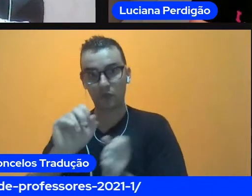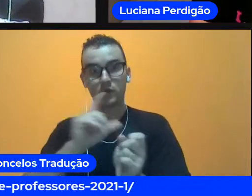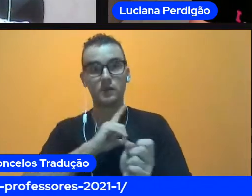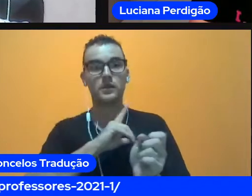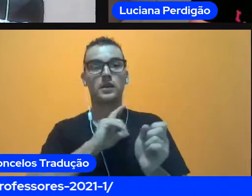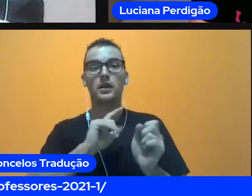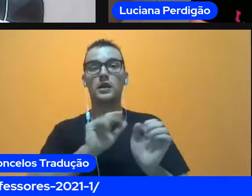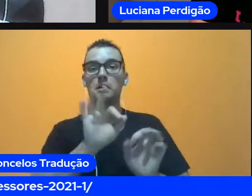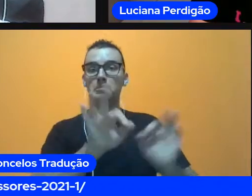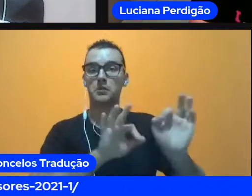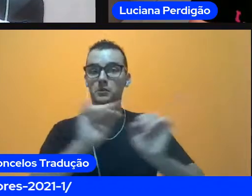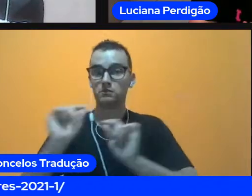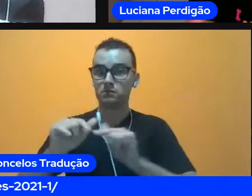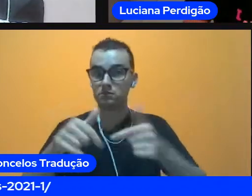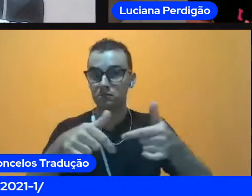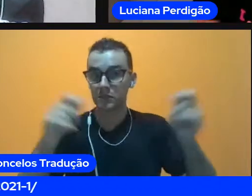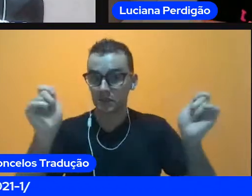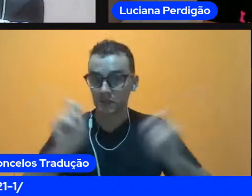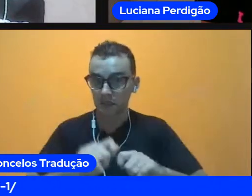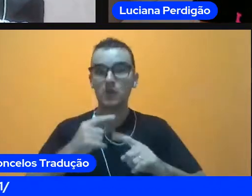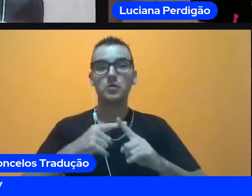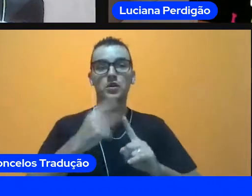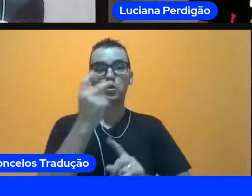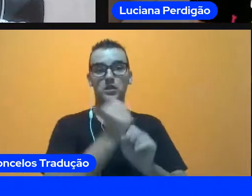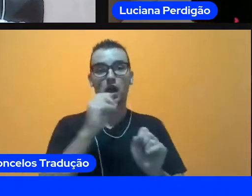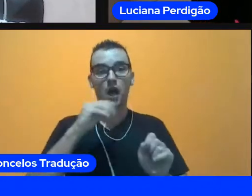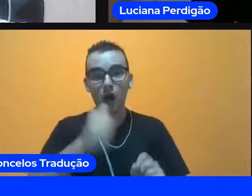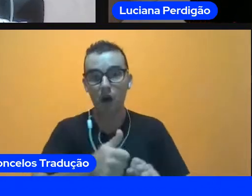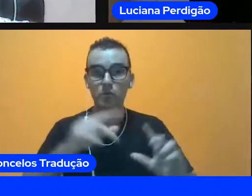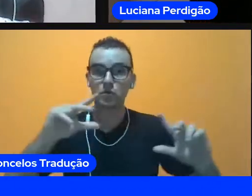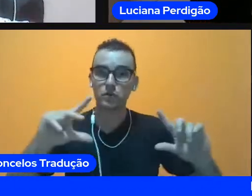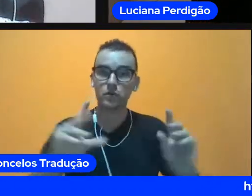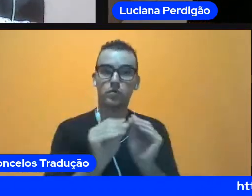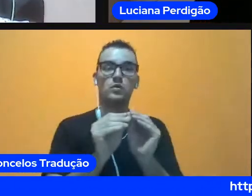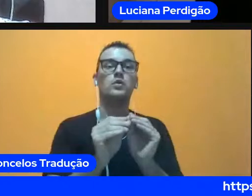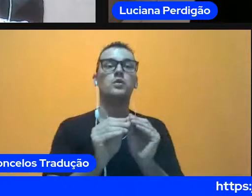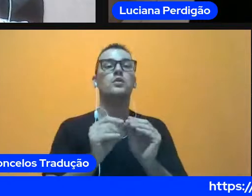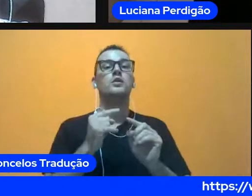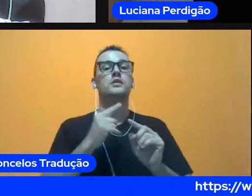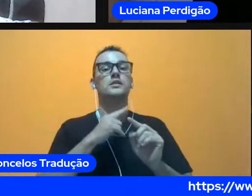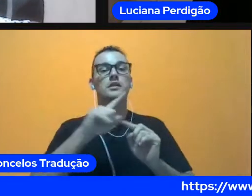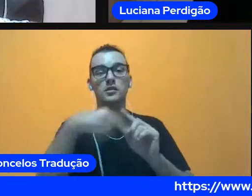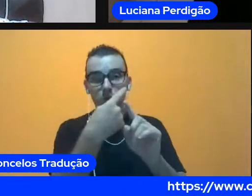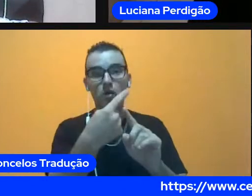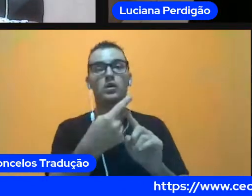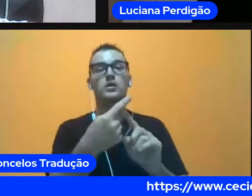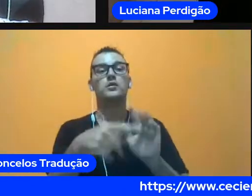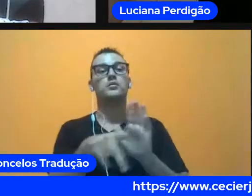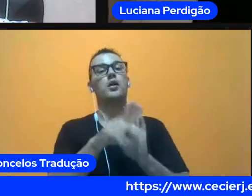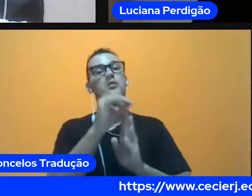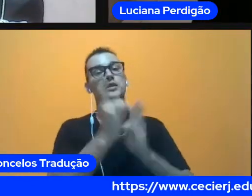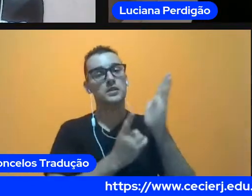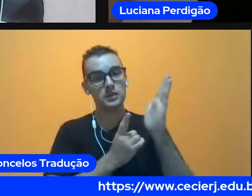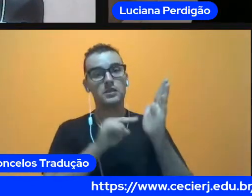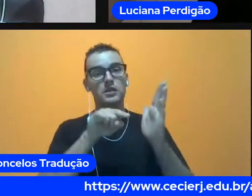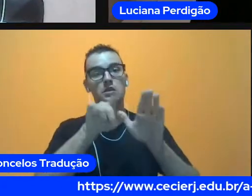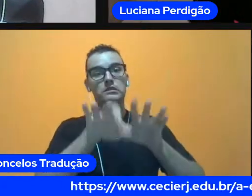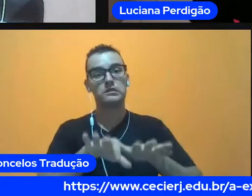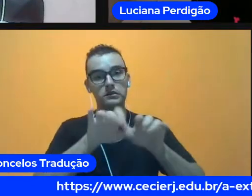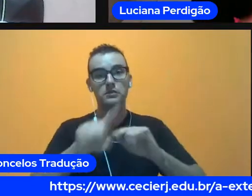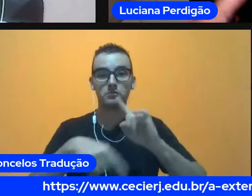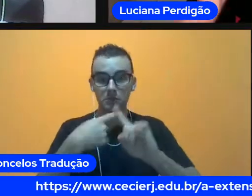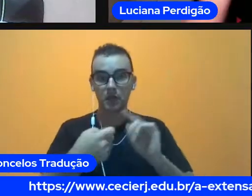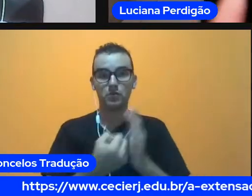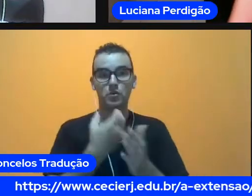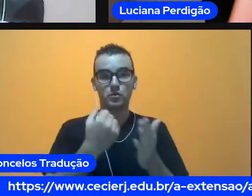ação, é possível, porque 2 anos passa muito rápido. E depois ainda tem a escrita da dissertação e do produto. Né? E